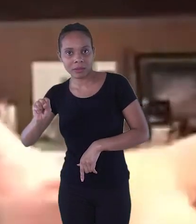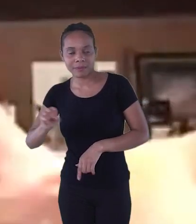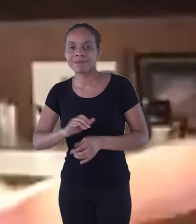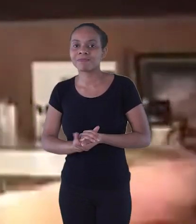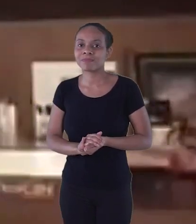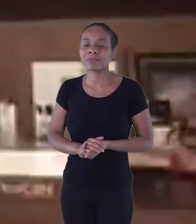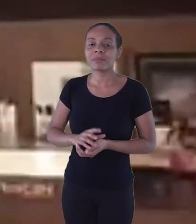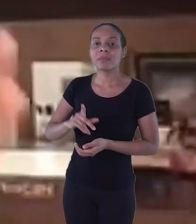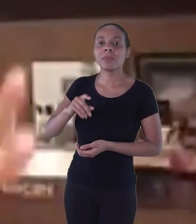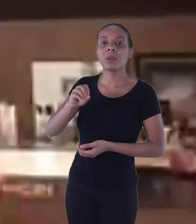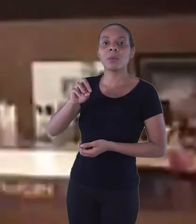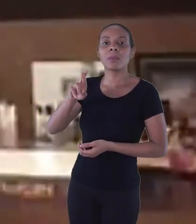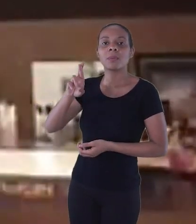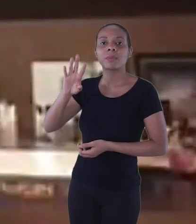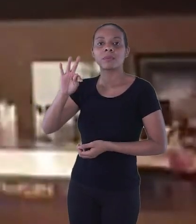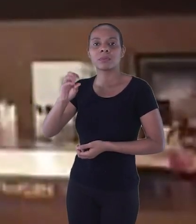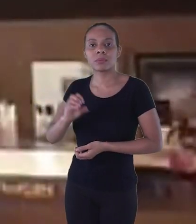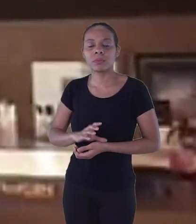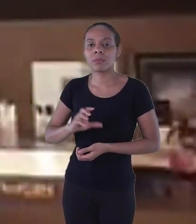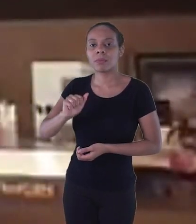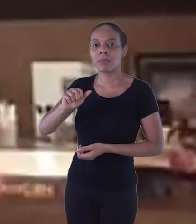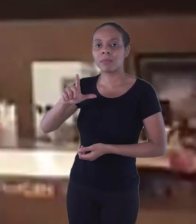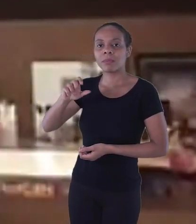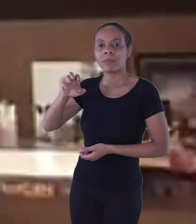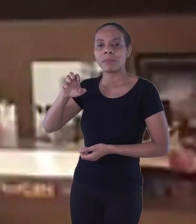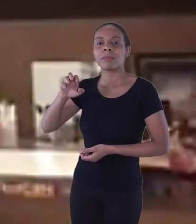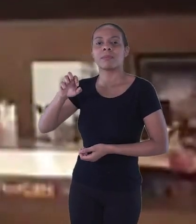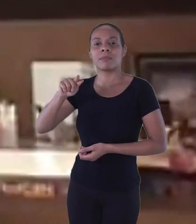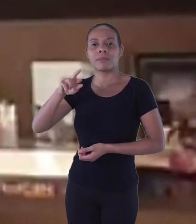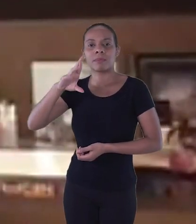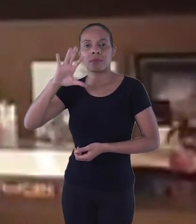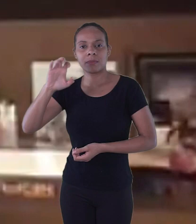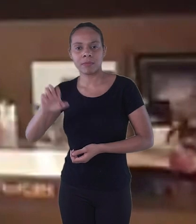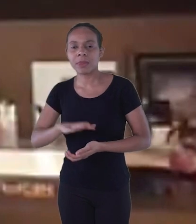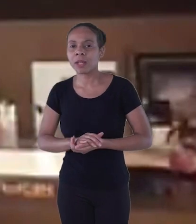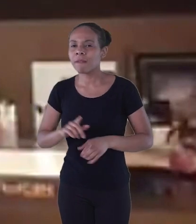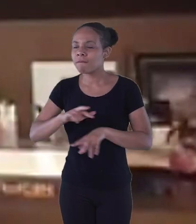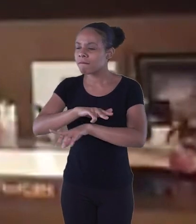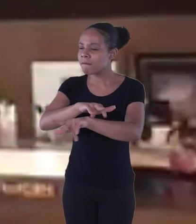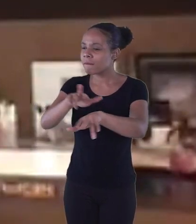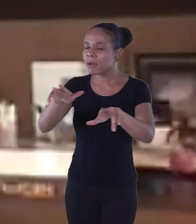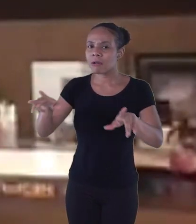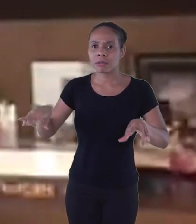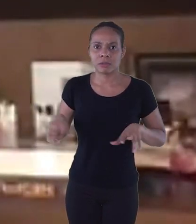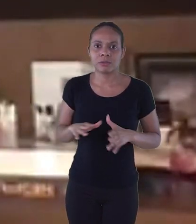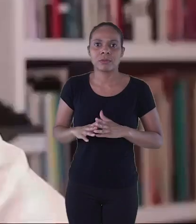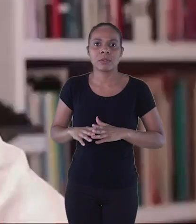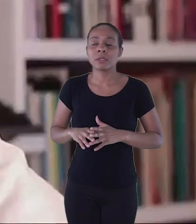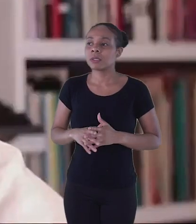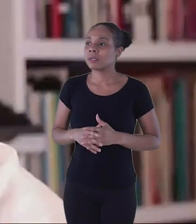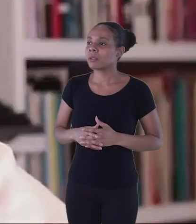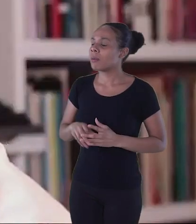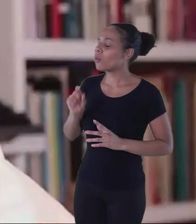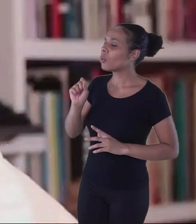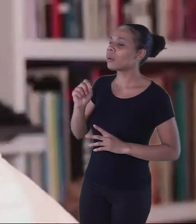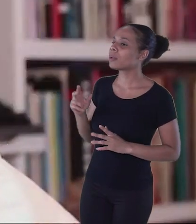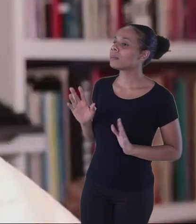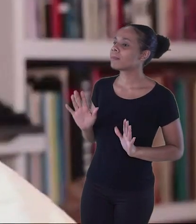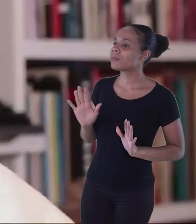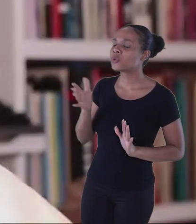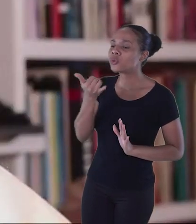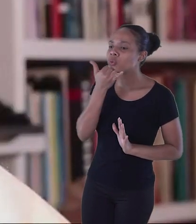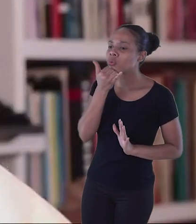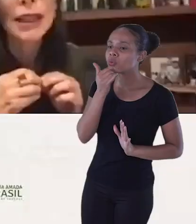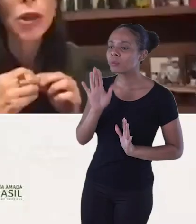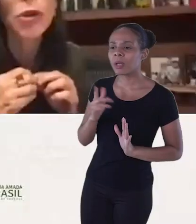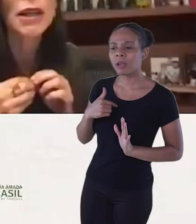e todas elas tinham essas Negras Minas. Uma designação foi criada no Brasil. Eu não sei o que é. O que é, Lili? Desculpa a minha